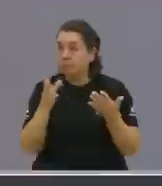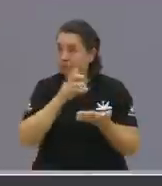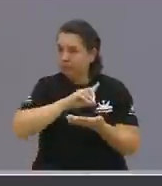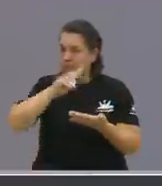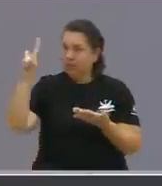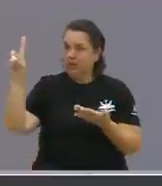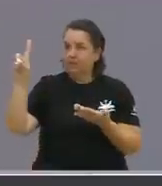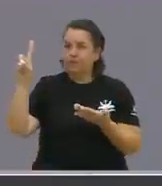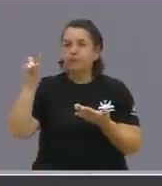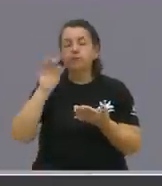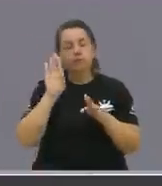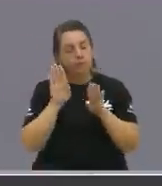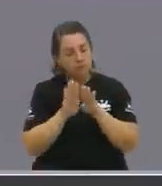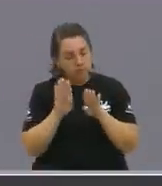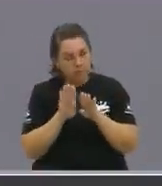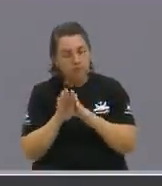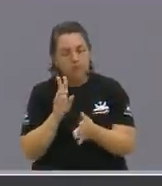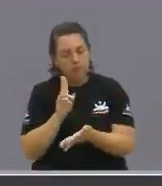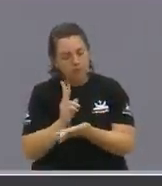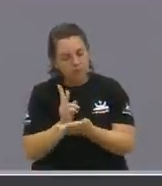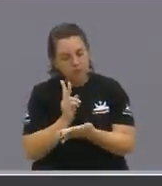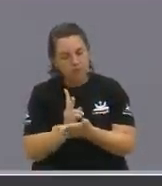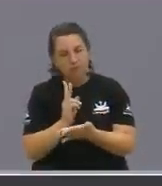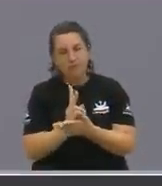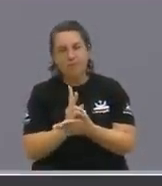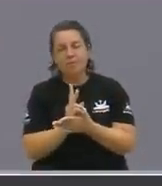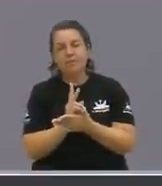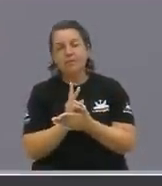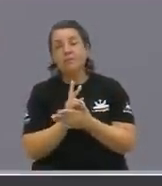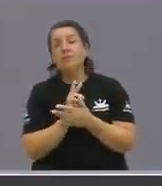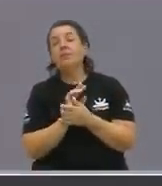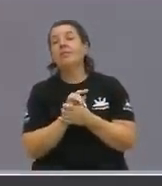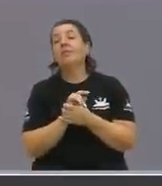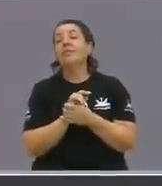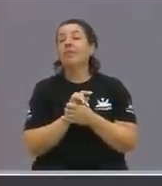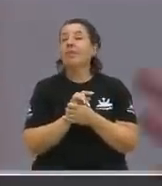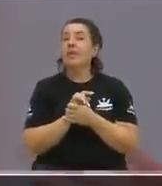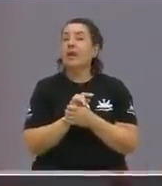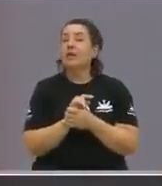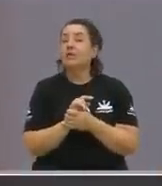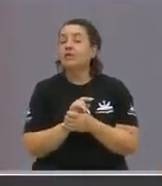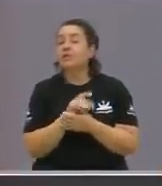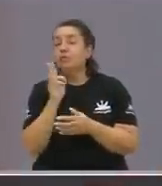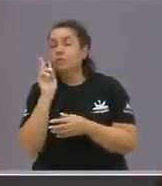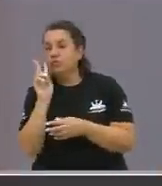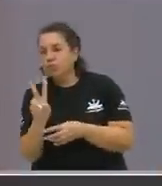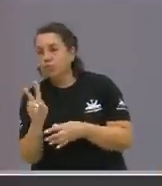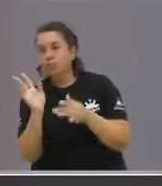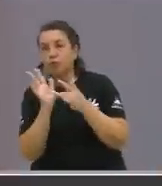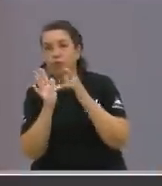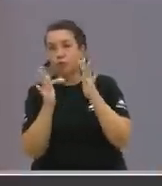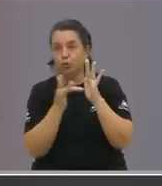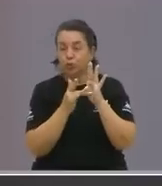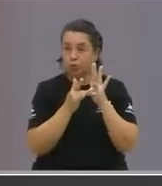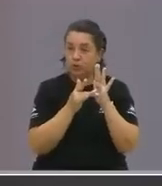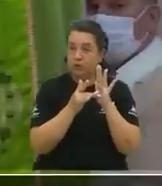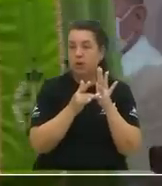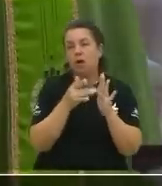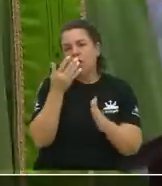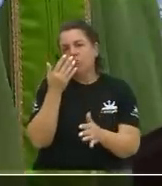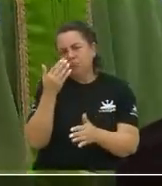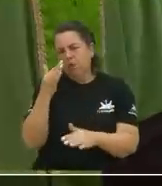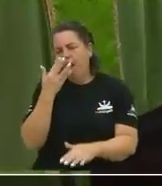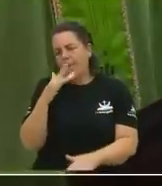Deus, num segundo passo, Deus, é que a gente olha para Jesus menino e a gente